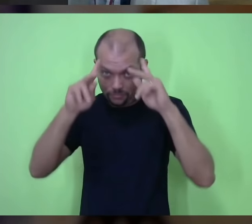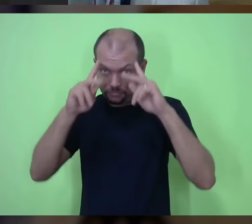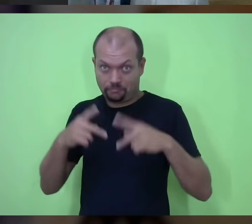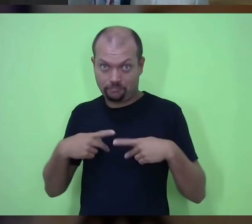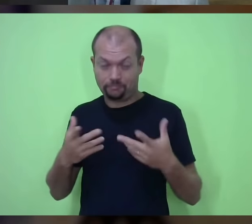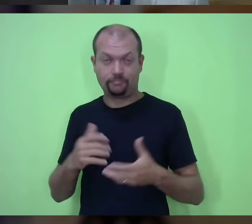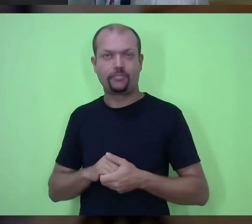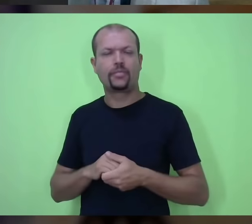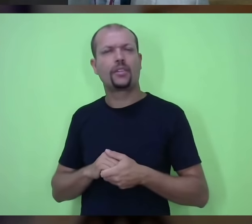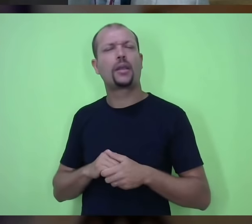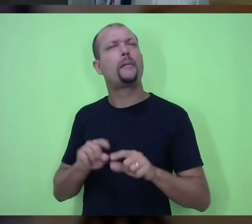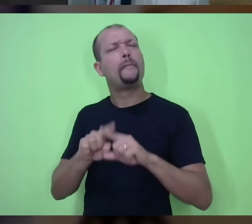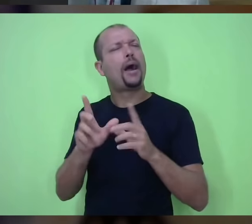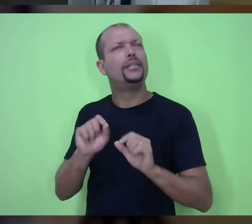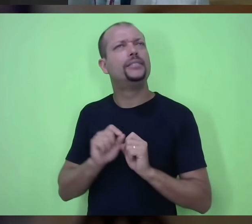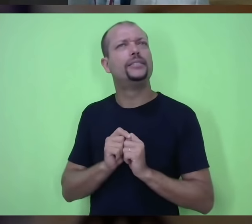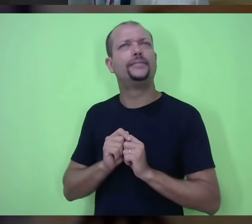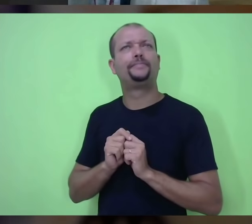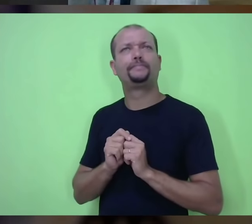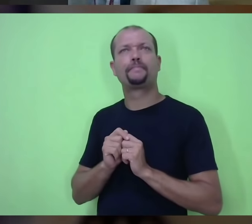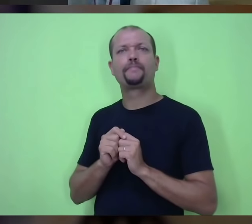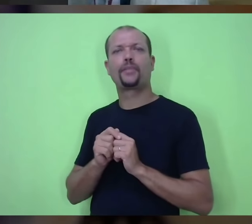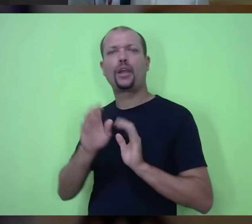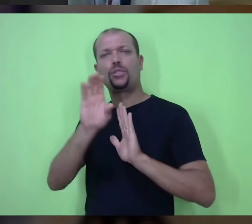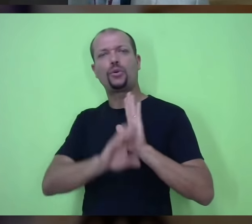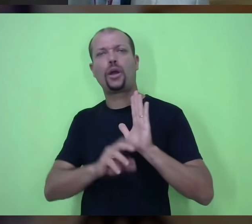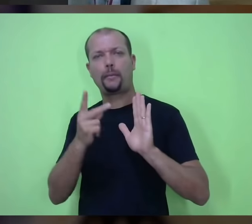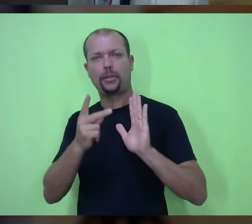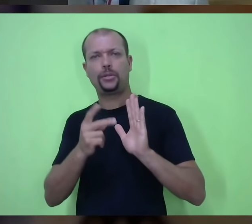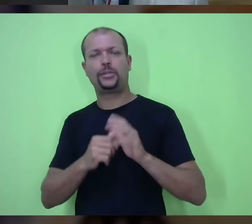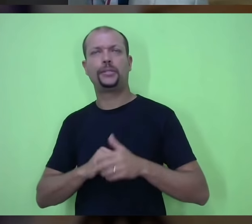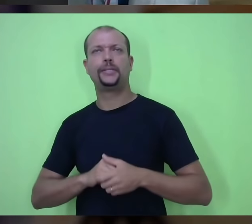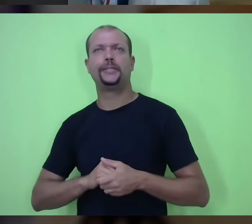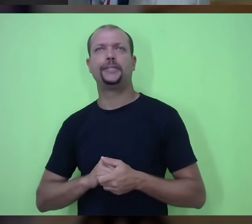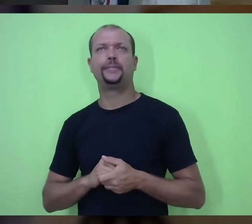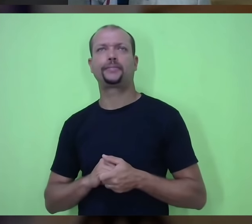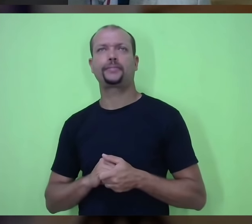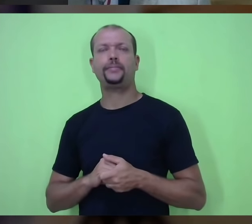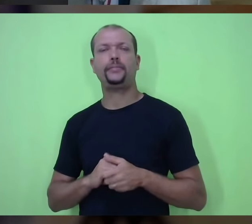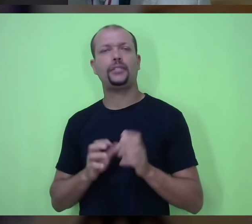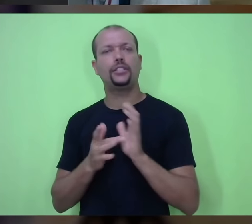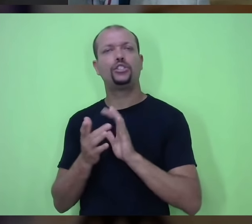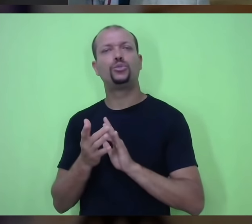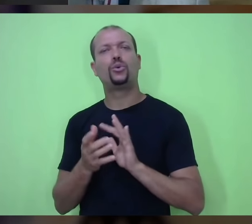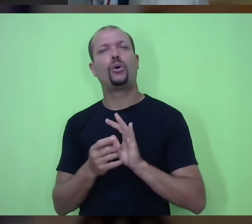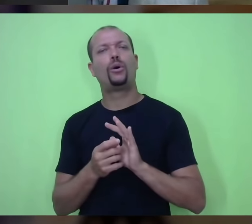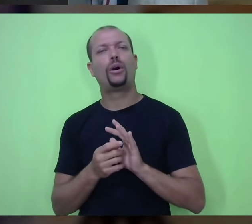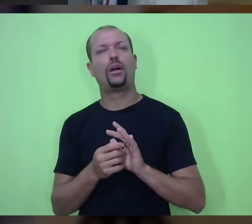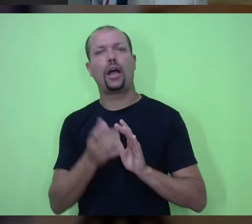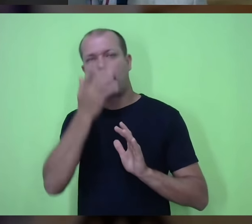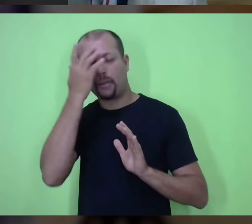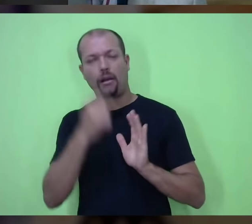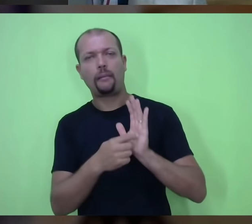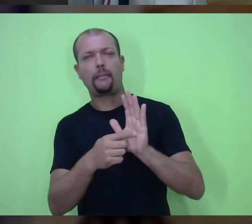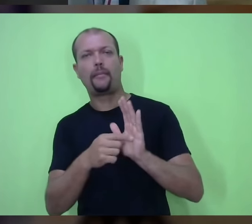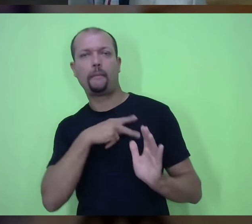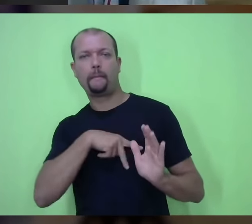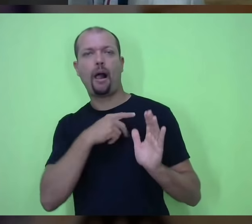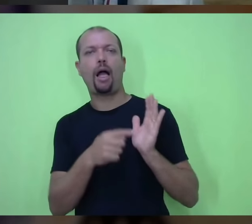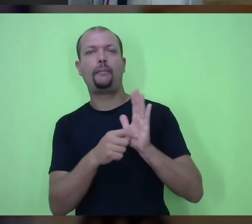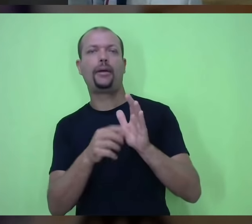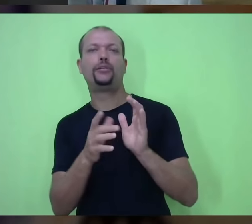humanos. No entanto, quando ele chega no capítulo 2, ele é apresentado como autor e